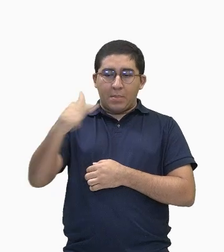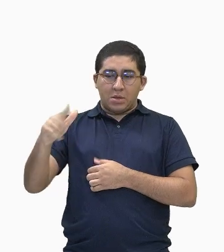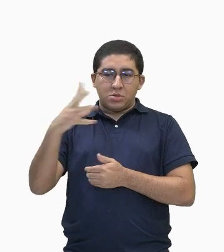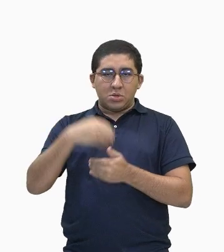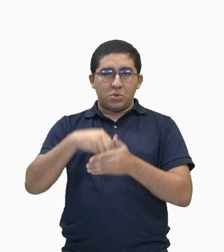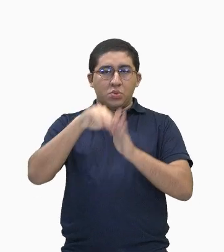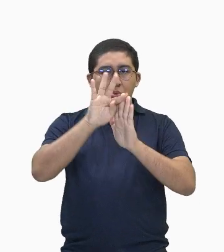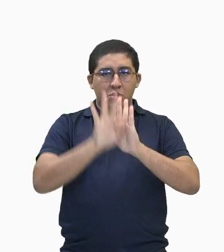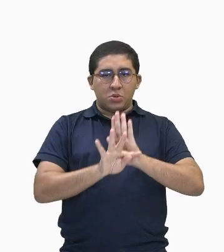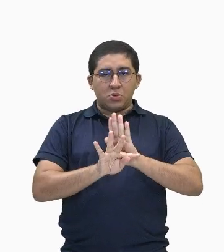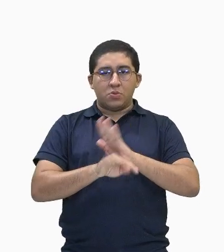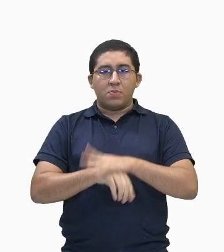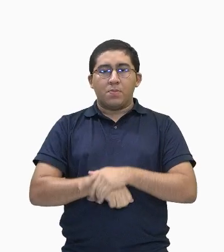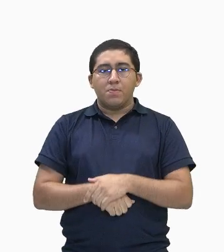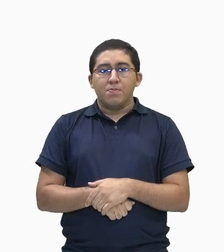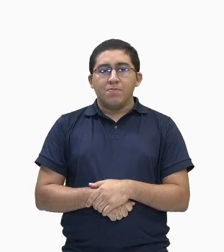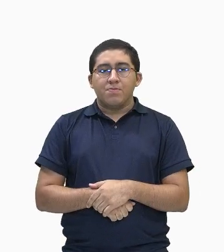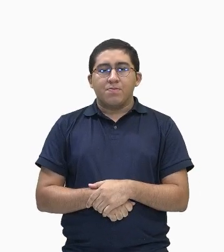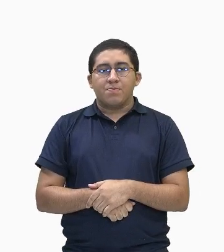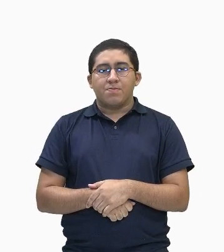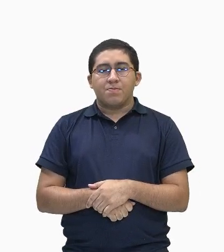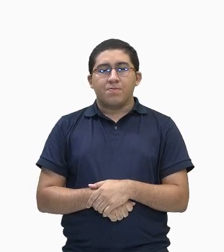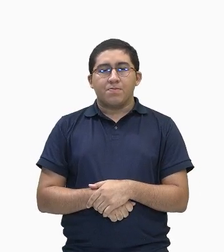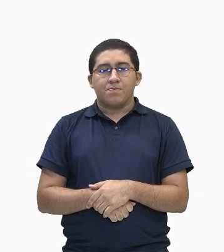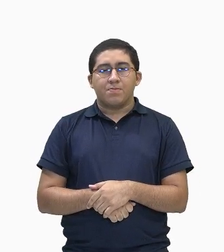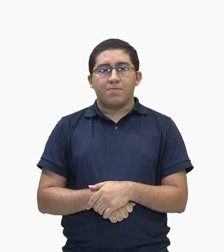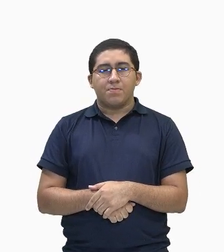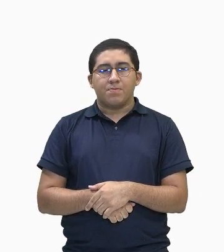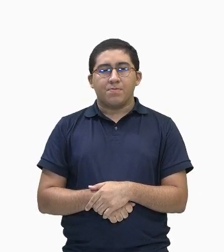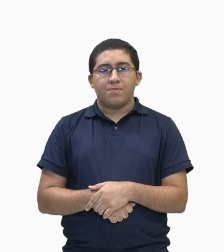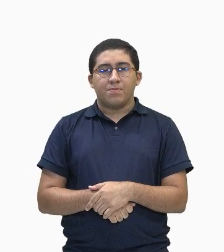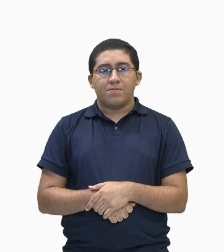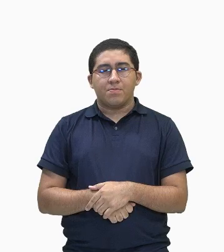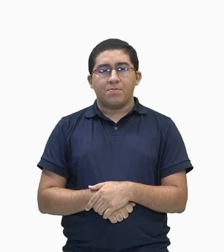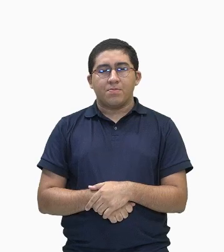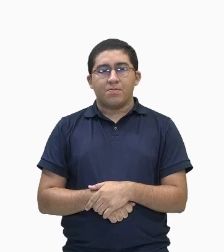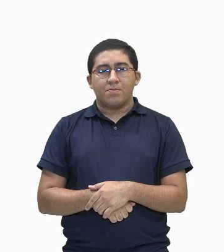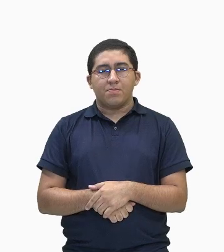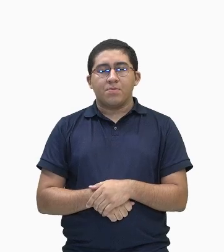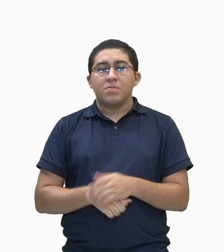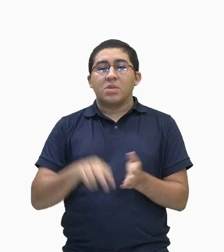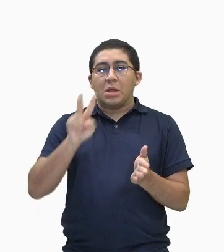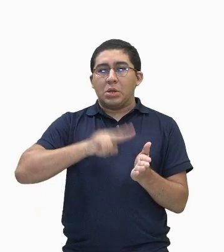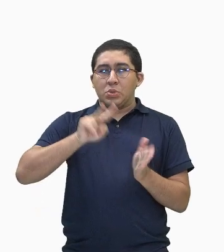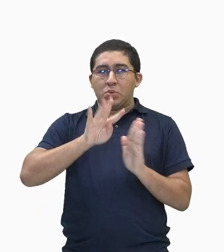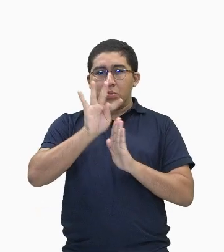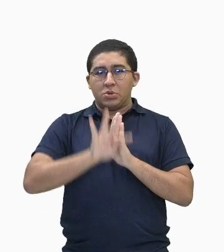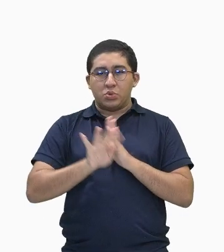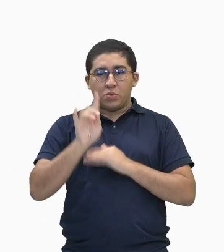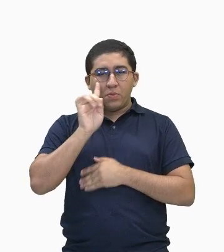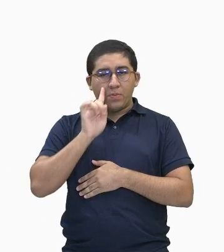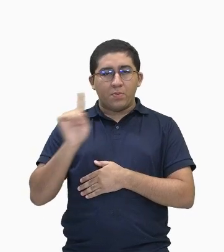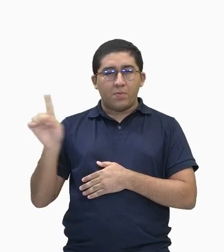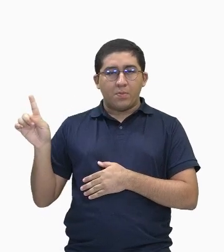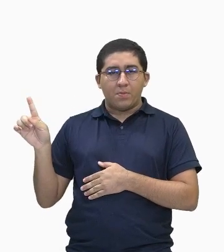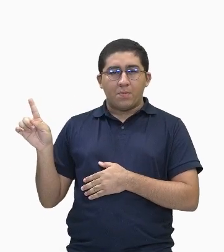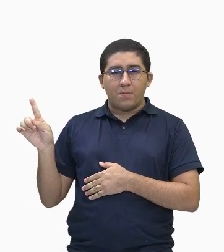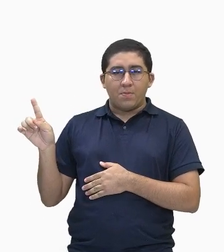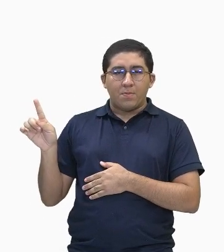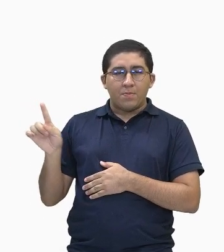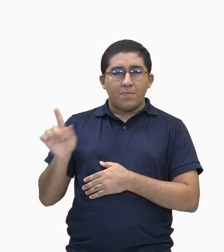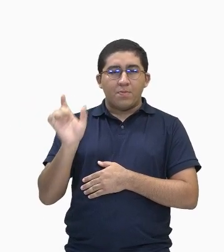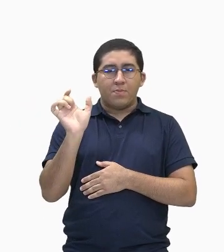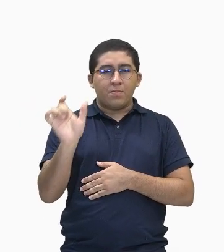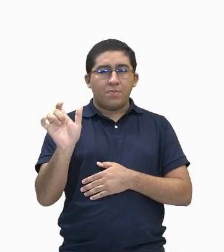detalhe sobre as palavras repetidas. Vejam que eu tenho aqui no começo. Tardigrades, also known as. A palavra